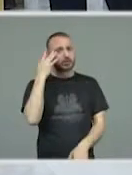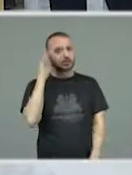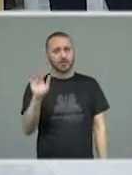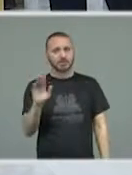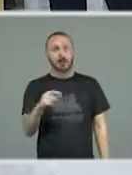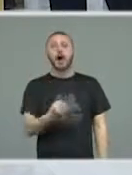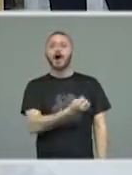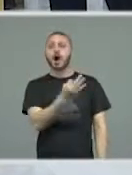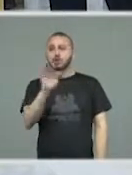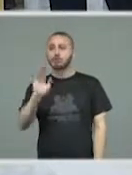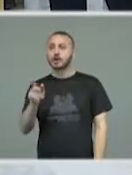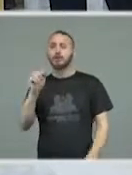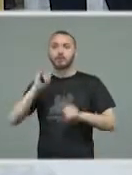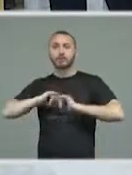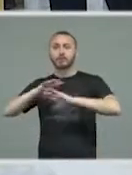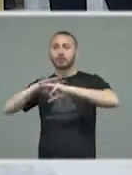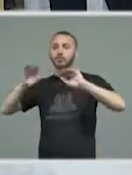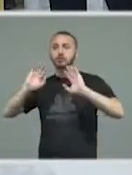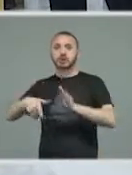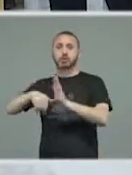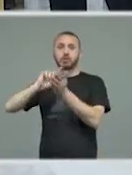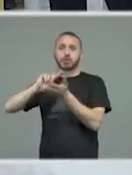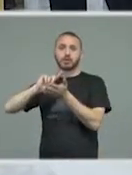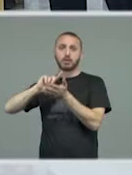outro já proclamou cura aqui,